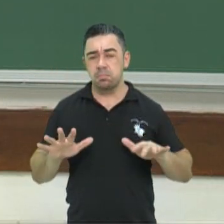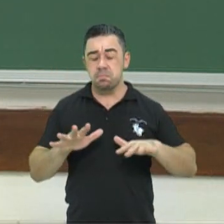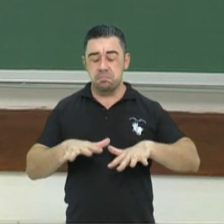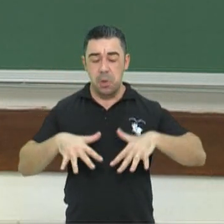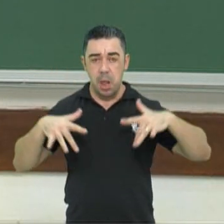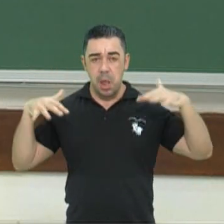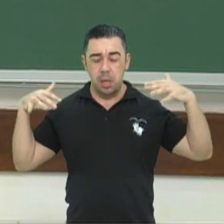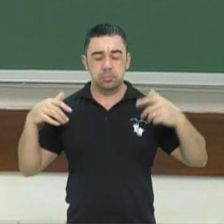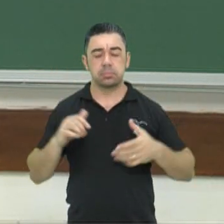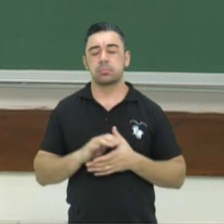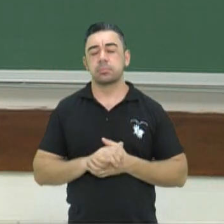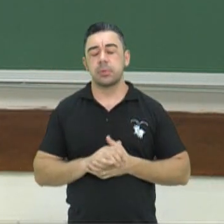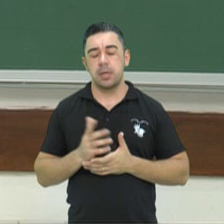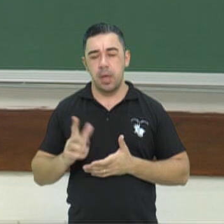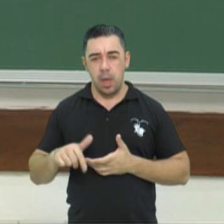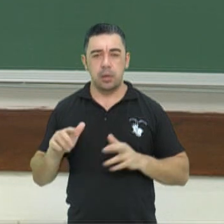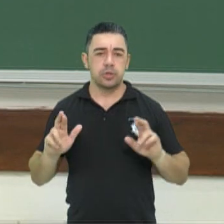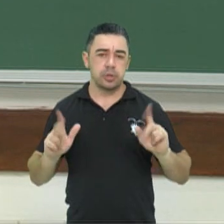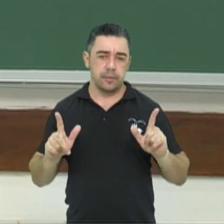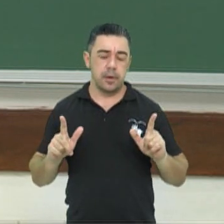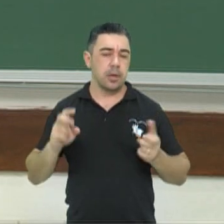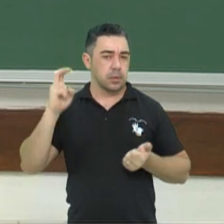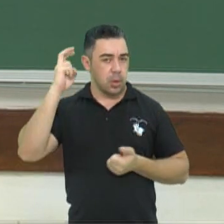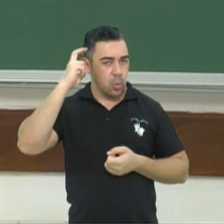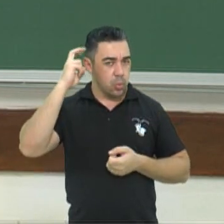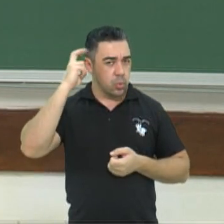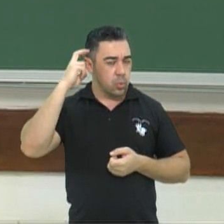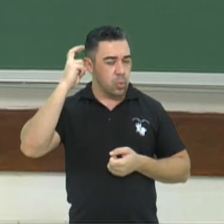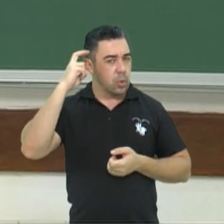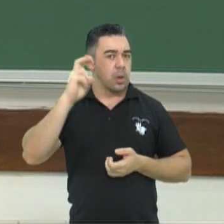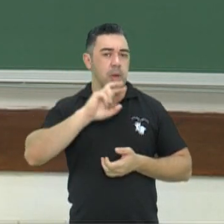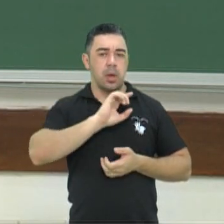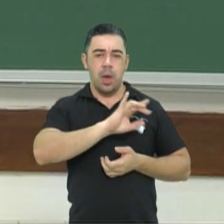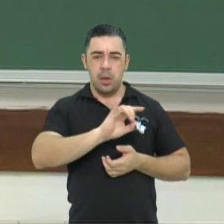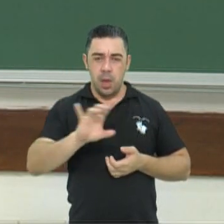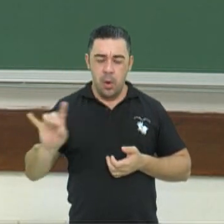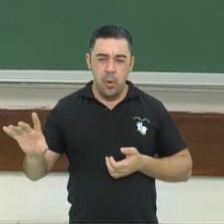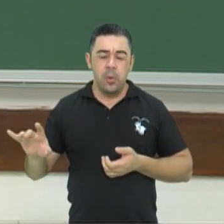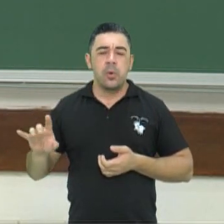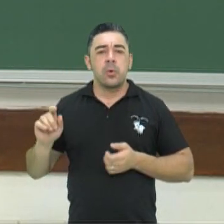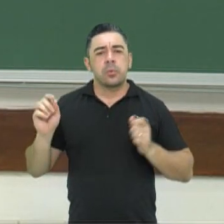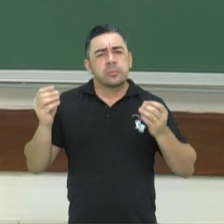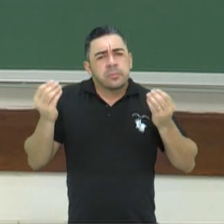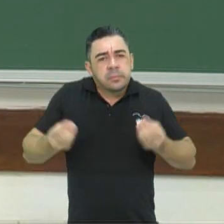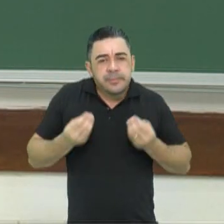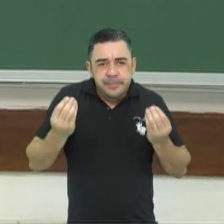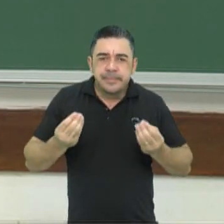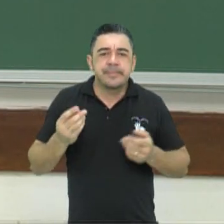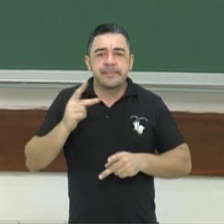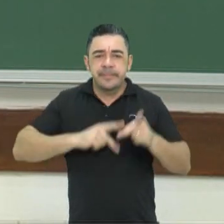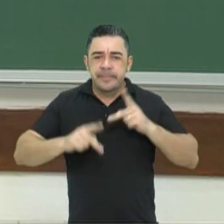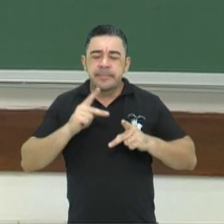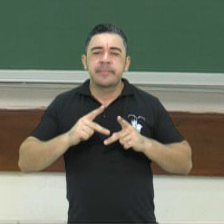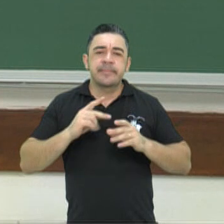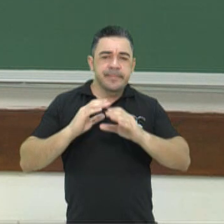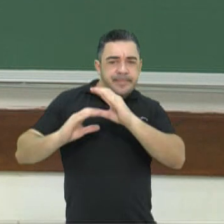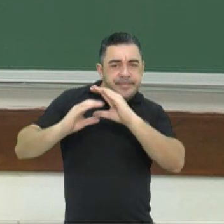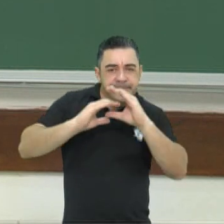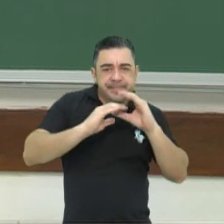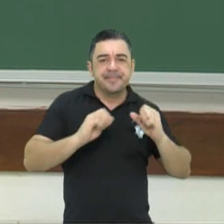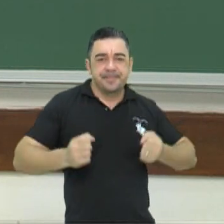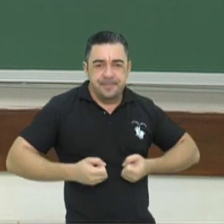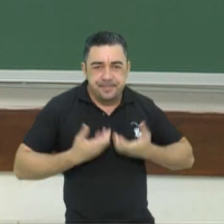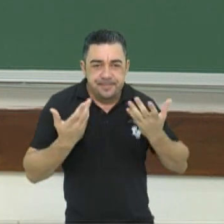a gente consegue perceber aí a diferença entre as culturas das pessoas, né? Como que as pessoas se expressam, se comunicam. Também é uma parte